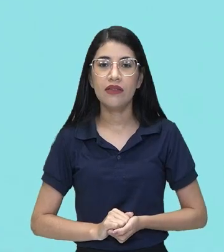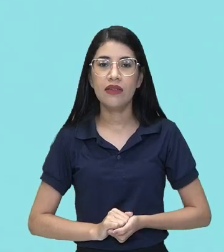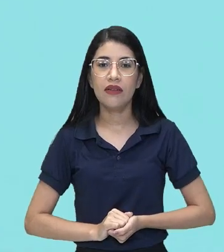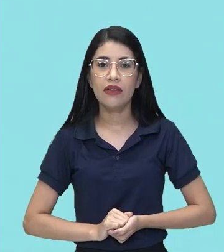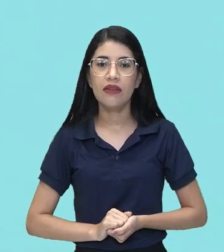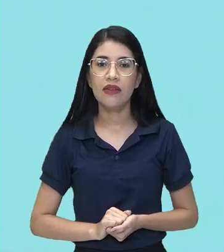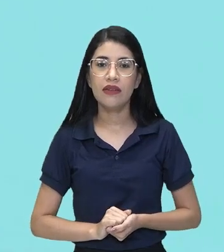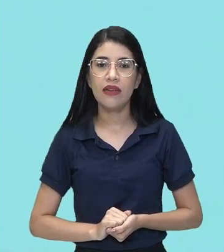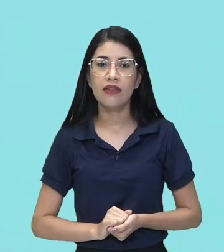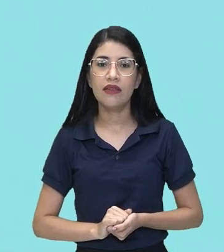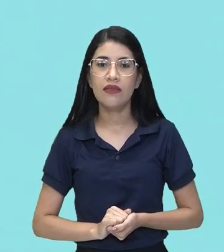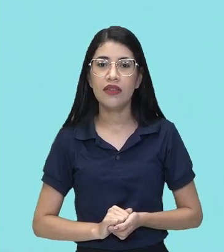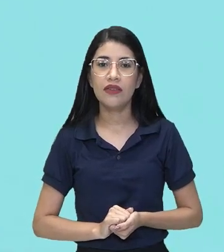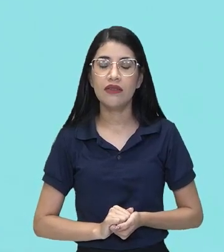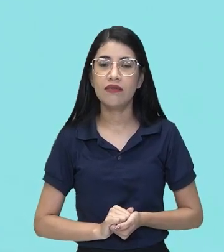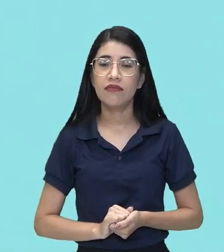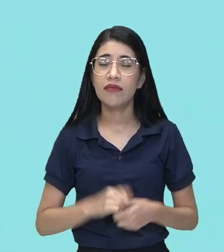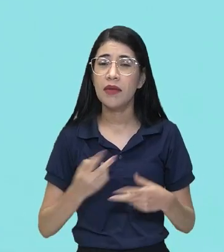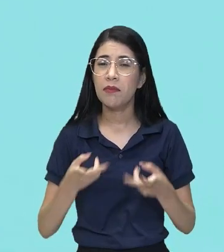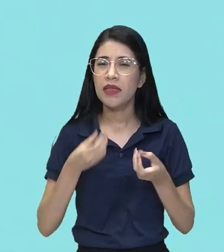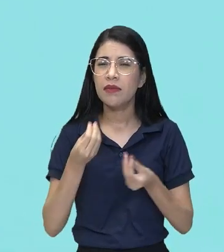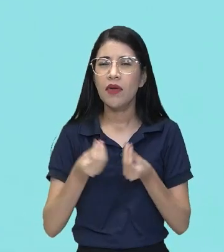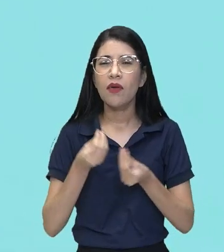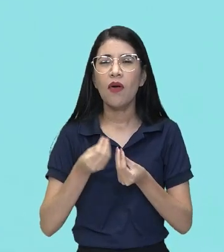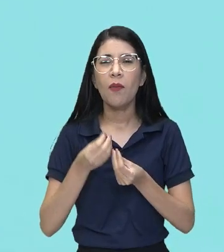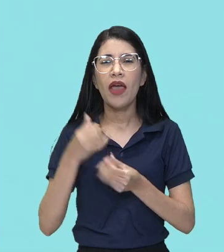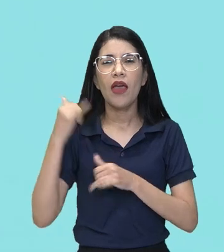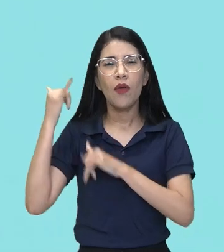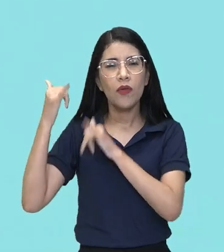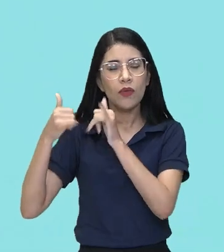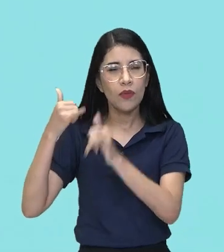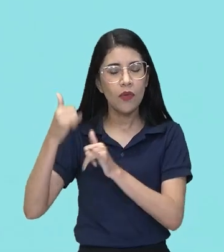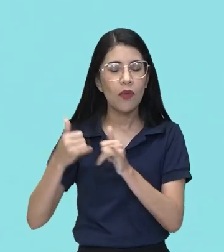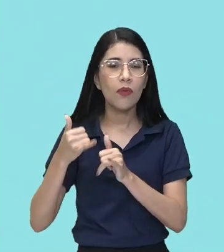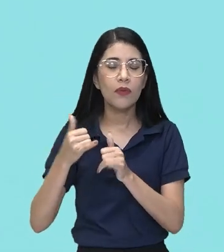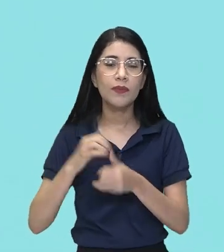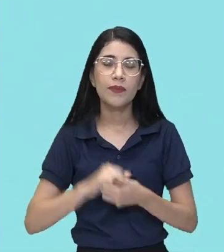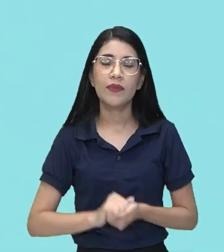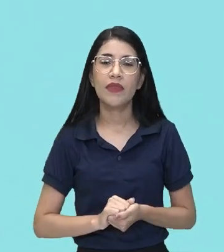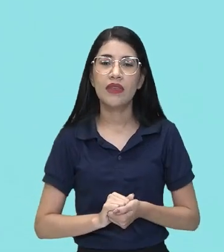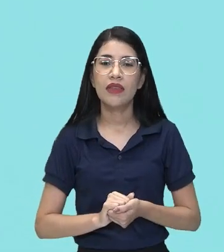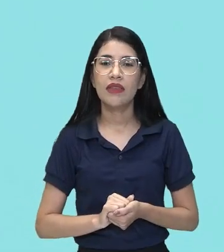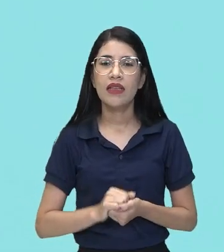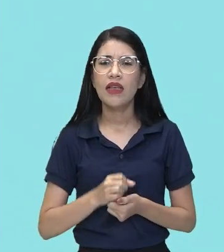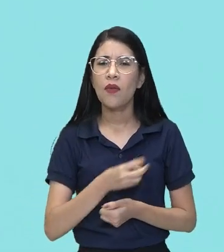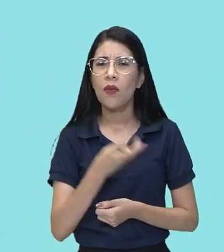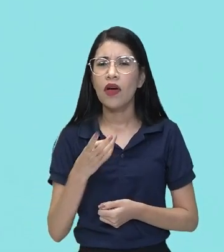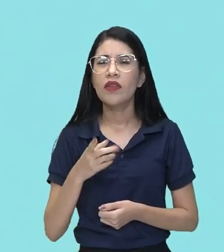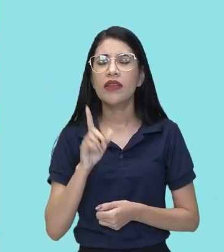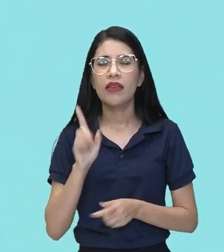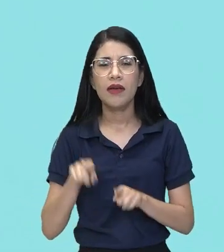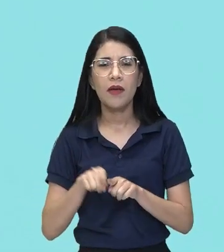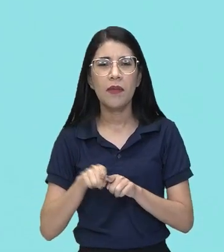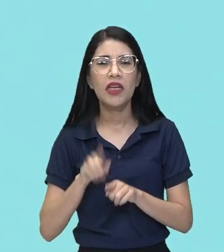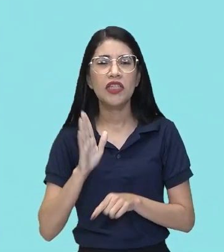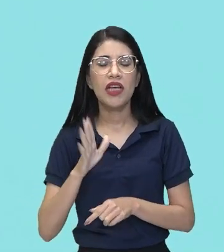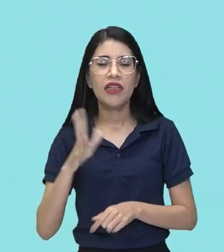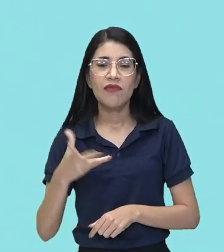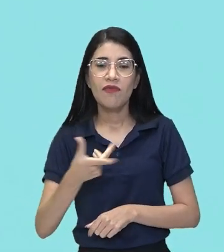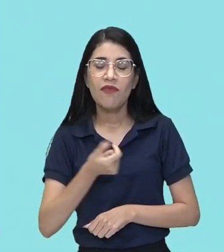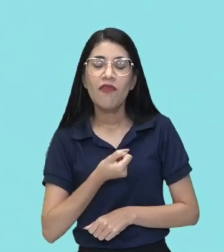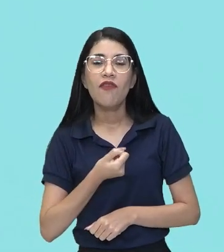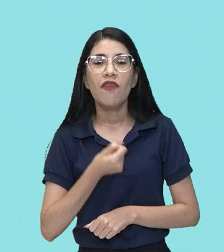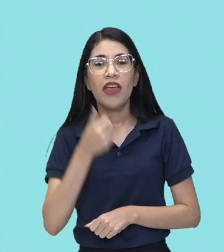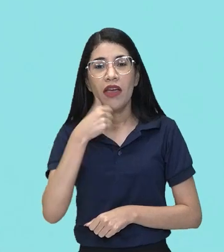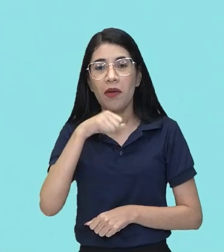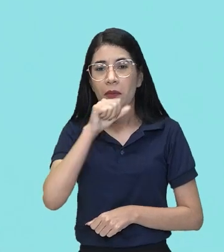Olha aí os causos, né? Os contos populares. Quantas vezes já não salvei a mamãe desvirando uma sandália?